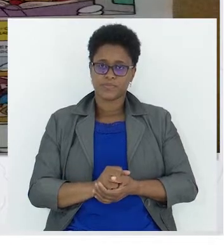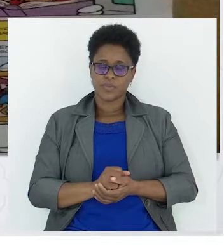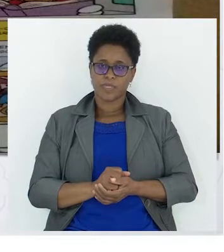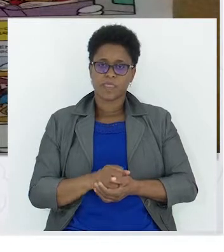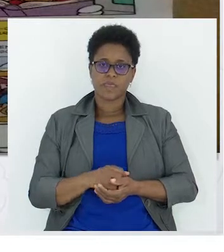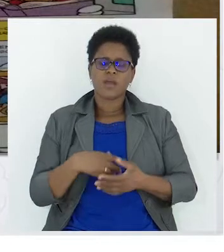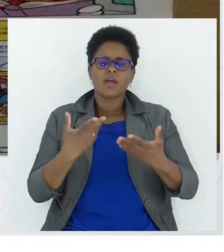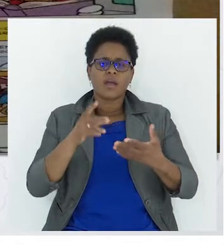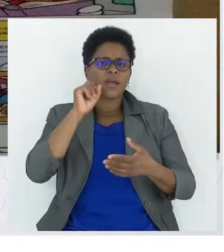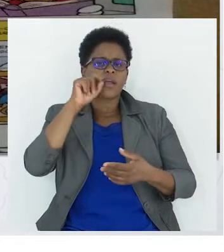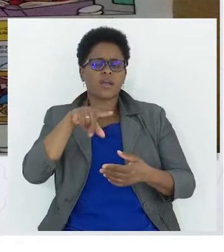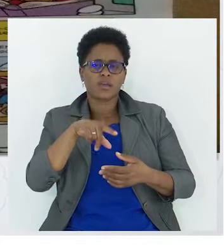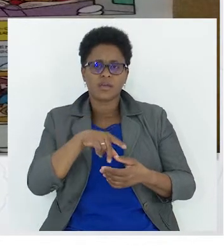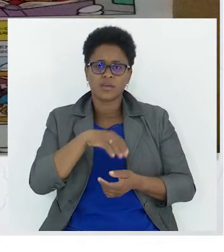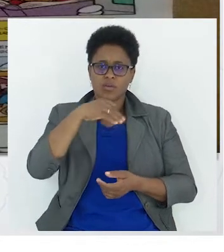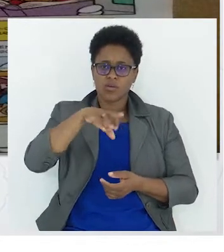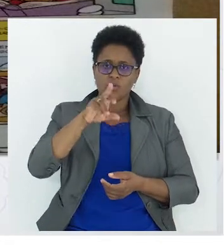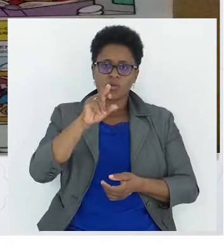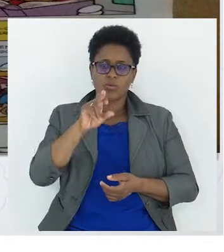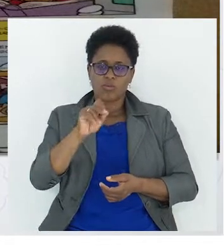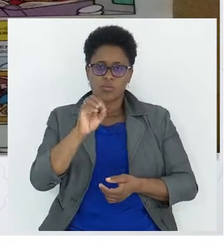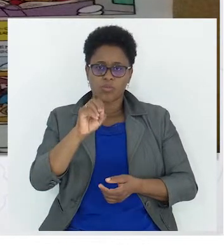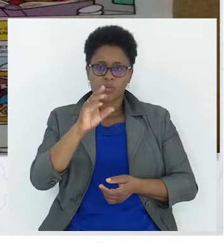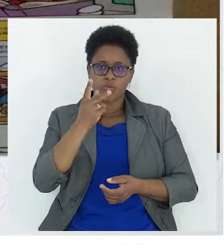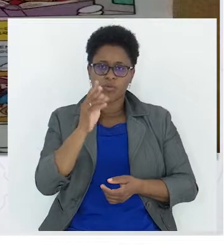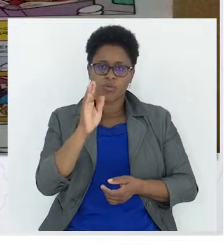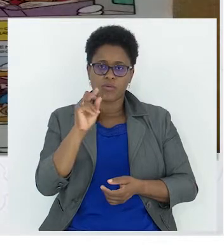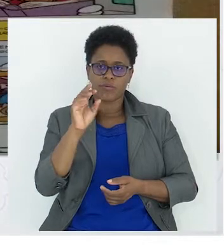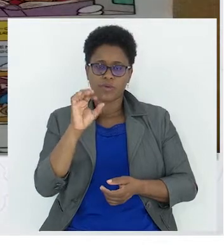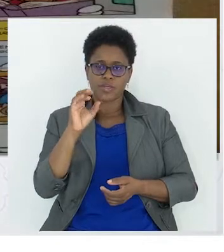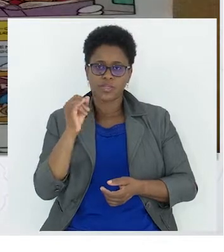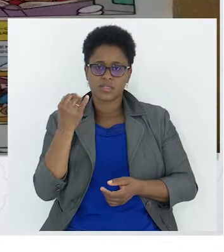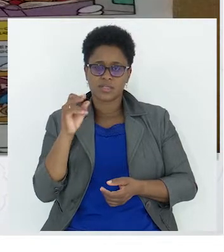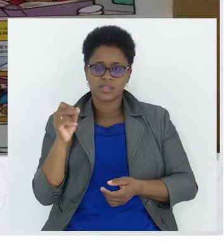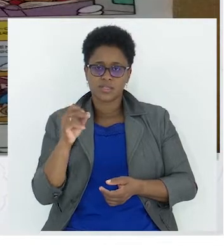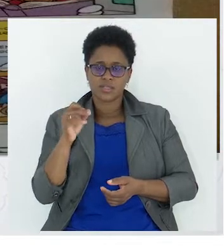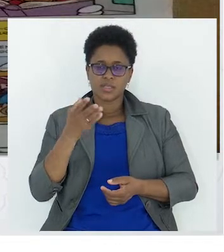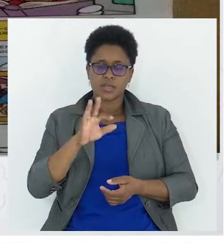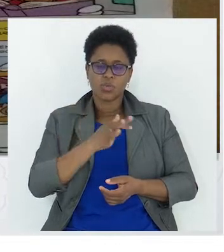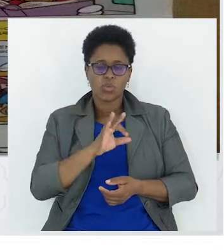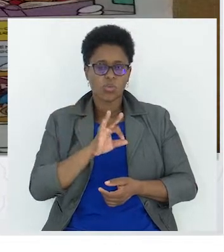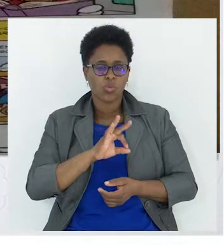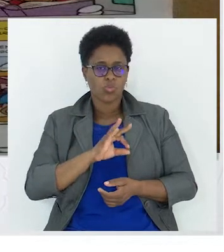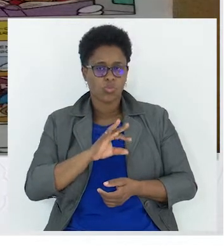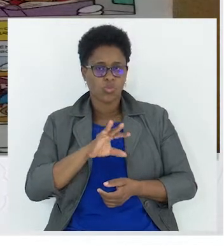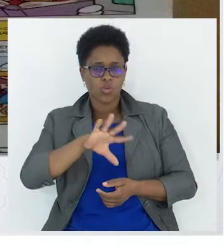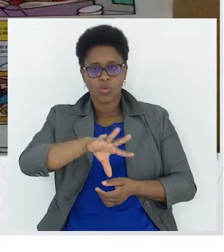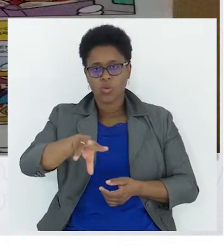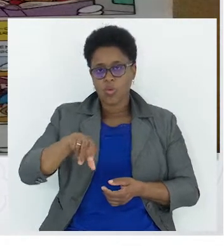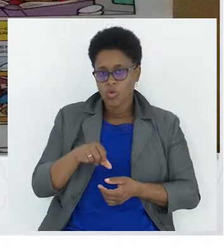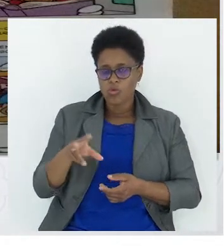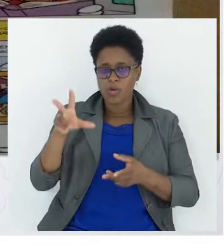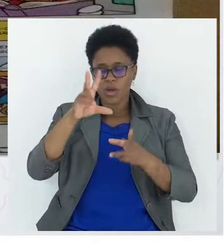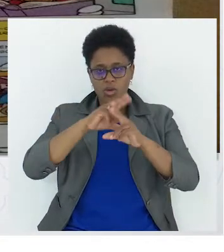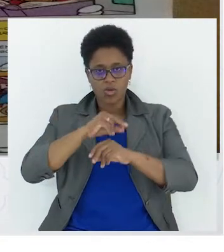a quem o profecia doutor cruente rouba a nova ideia